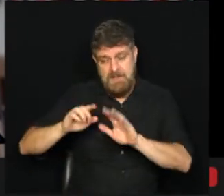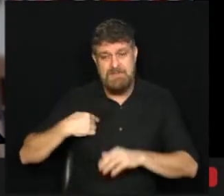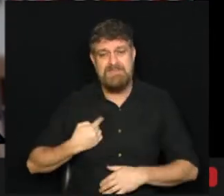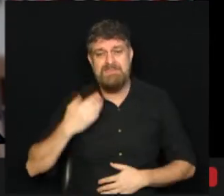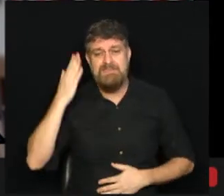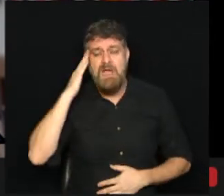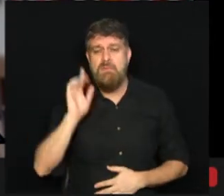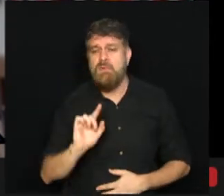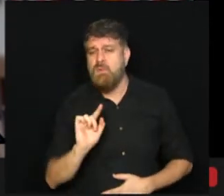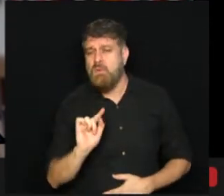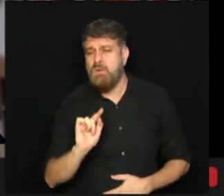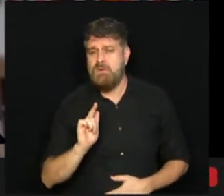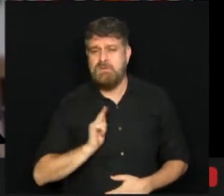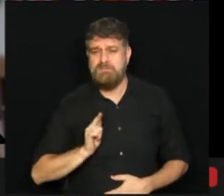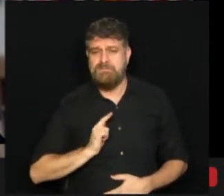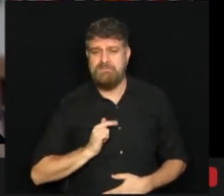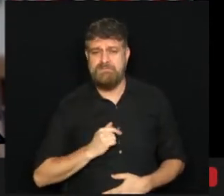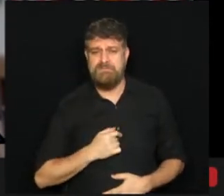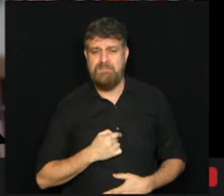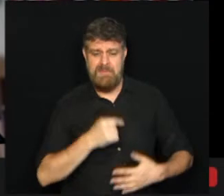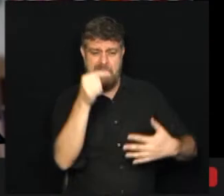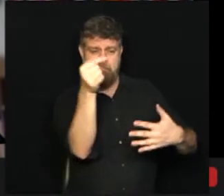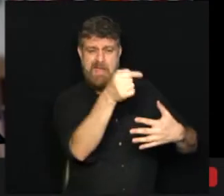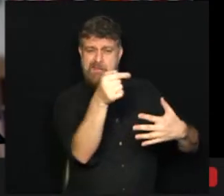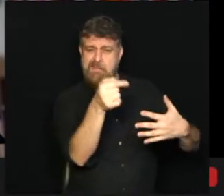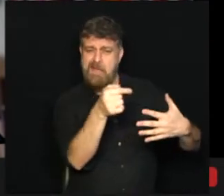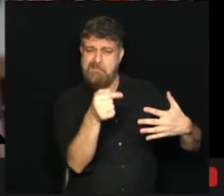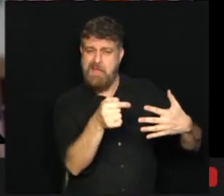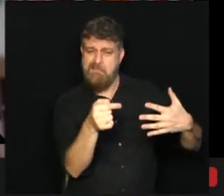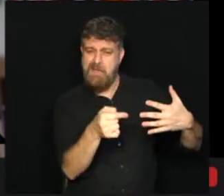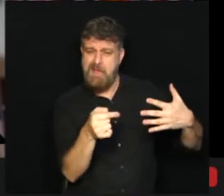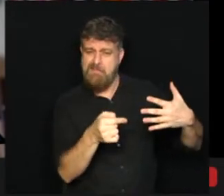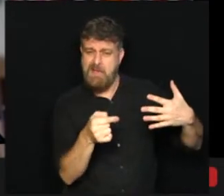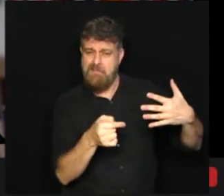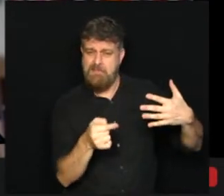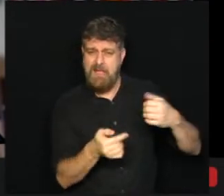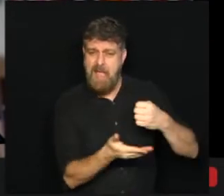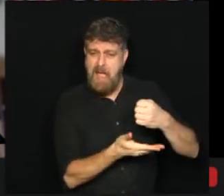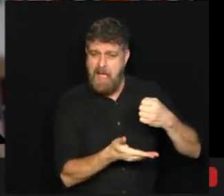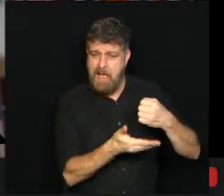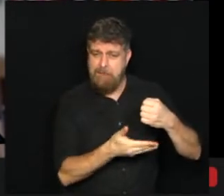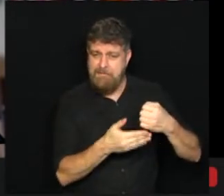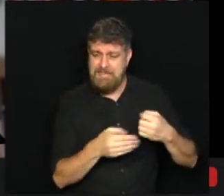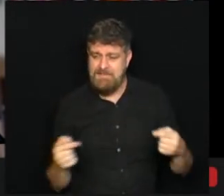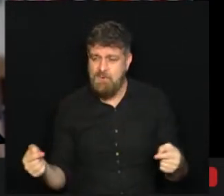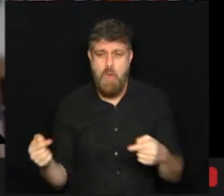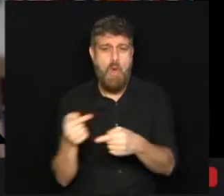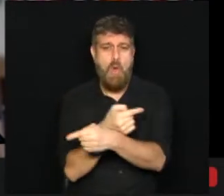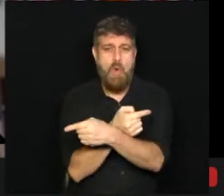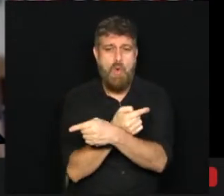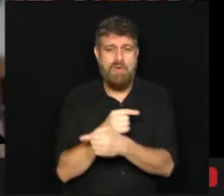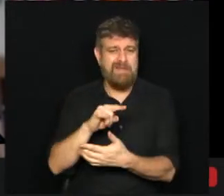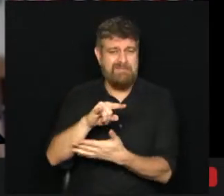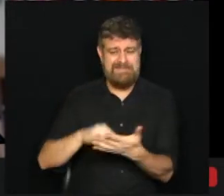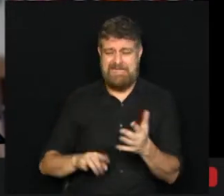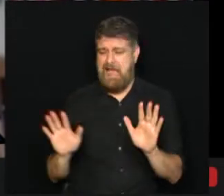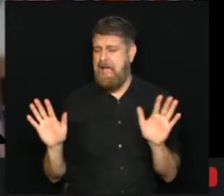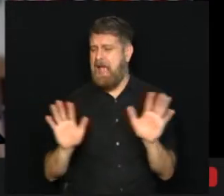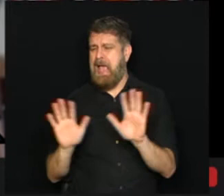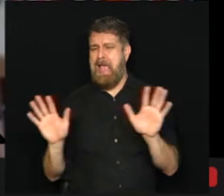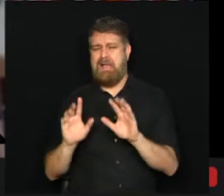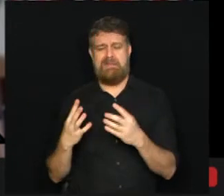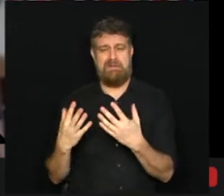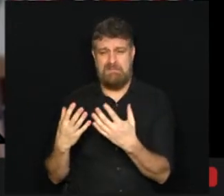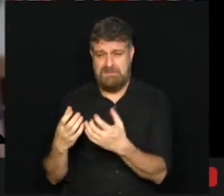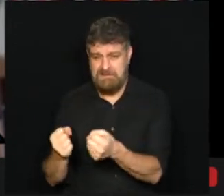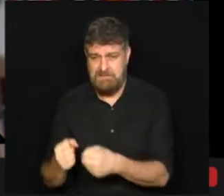que os argumentos que foram apresentados pelos vereadores que se votaram contra a moção de